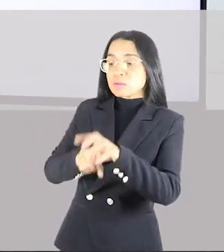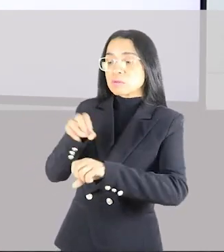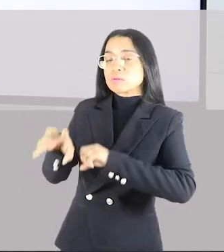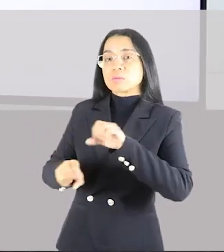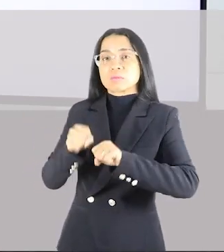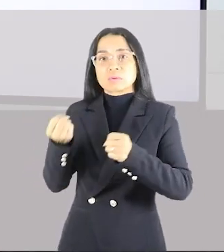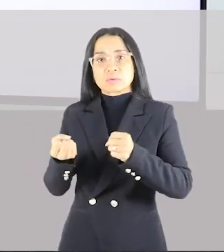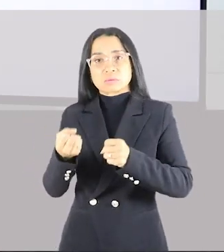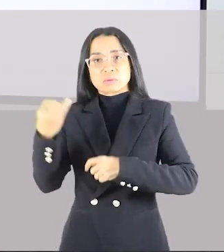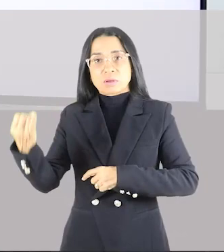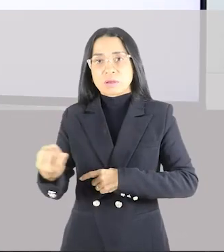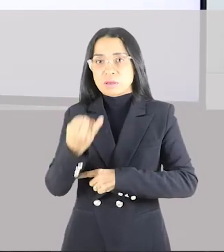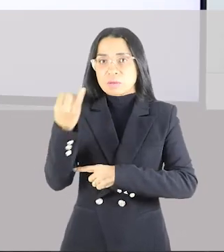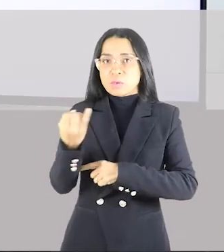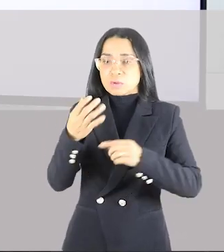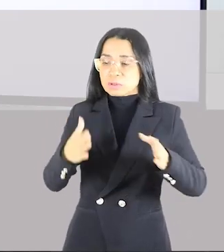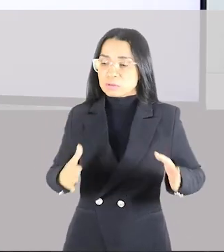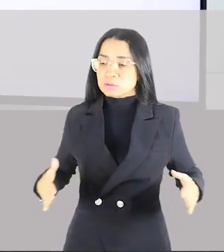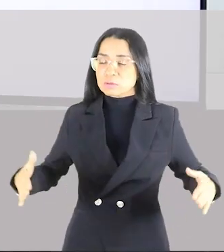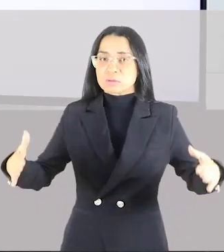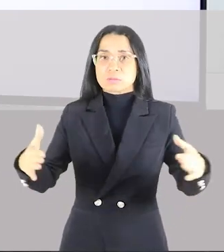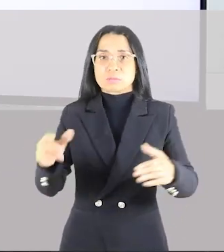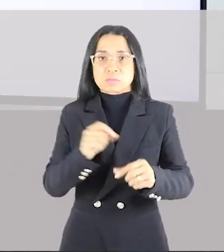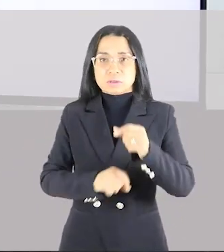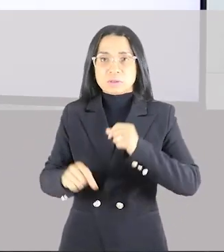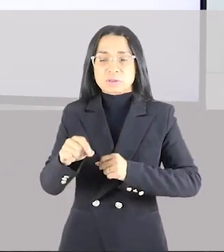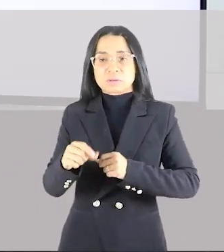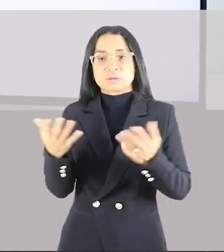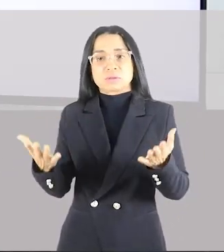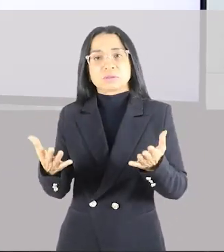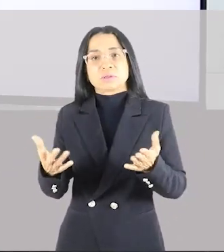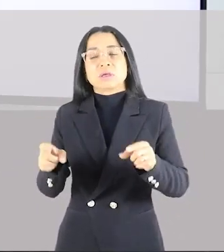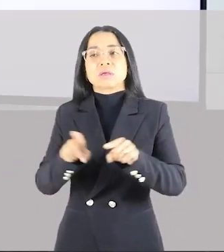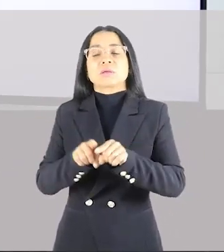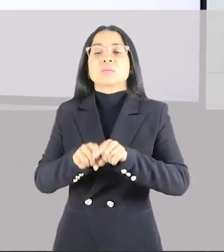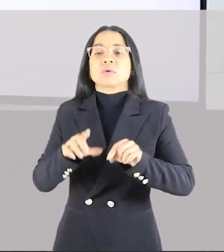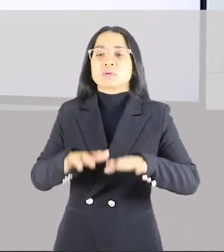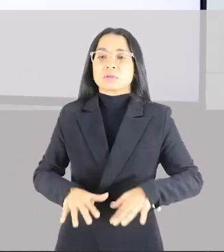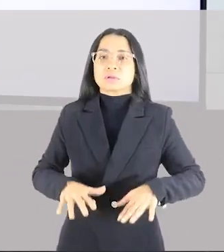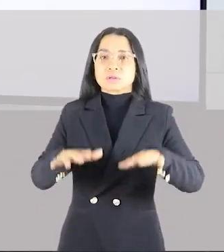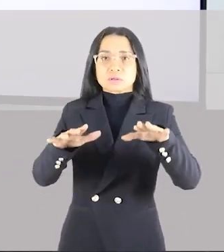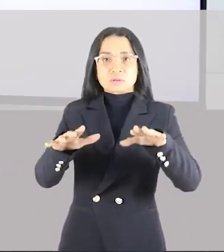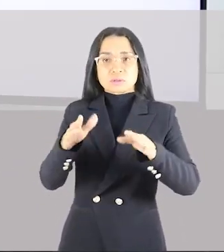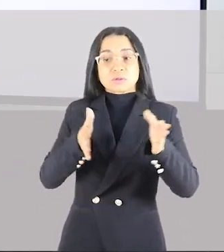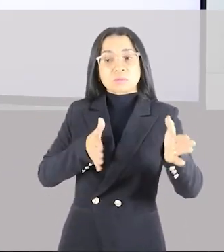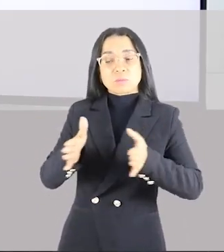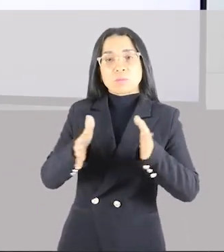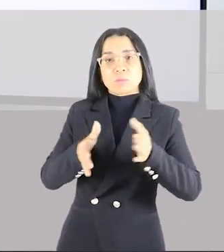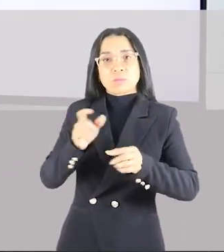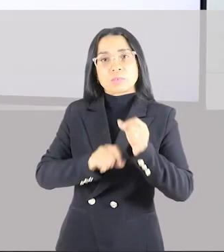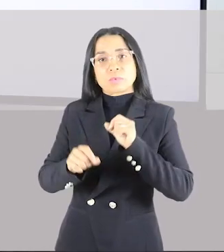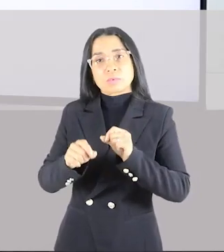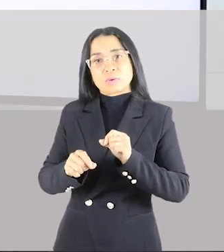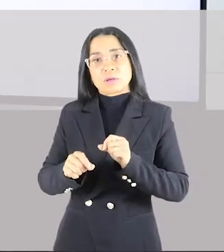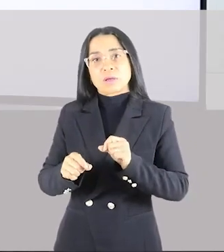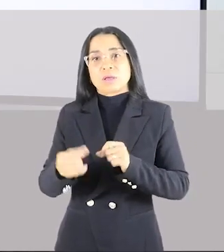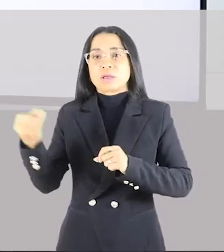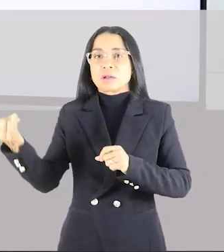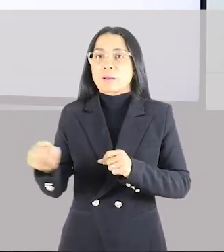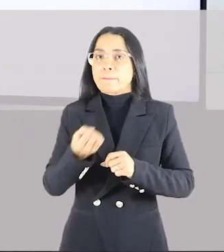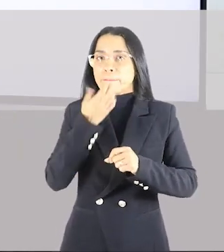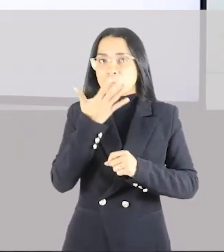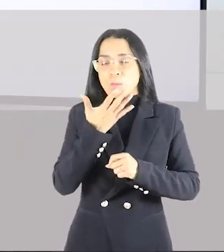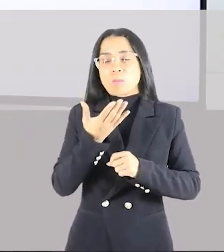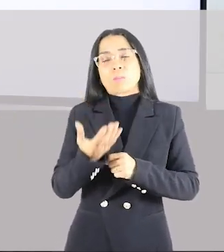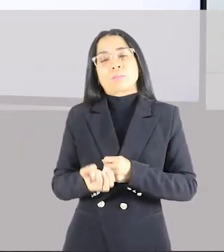das margens desse rio, da enchente, que era periódica, ele enchia e depois ele vazava, então propiciava uma